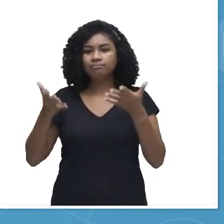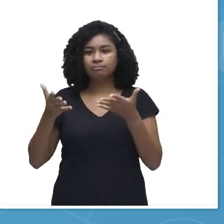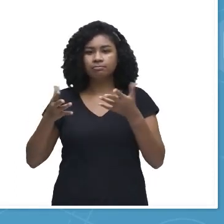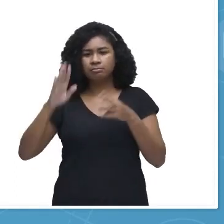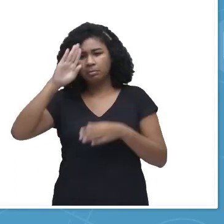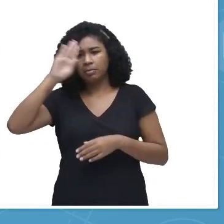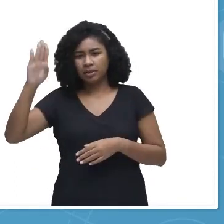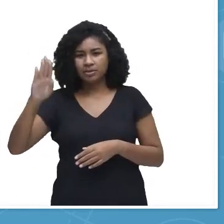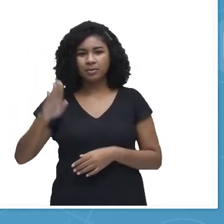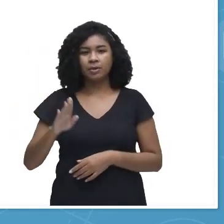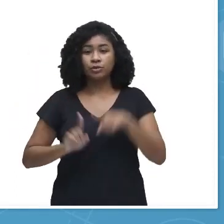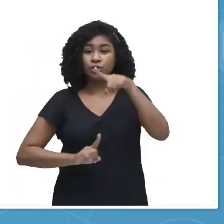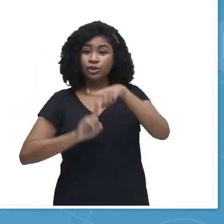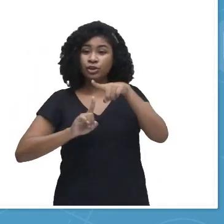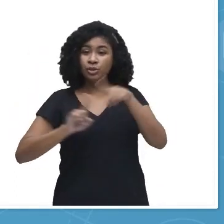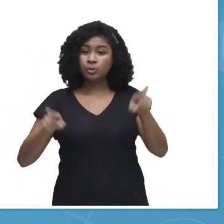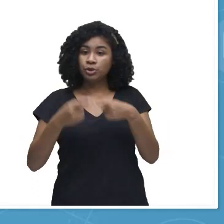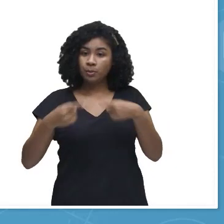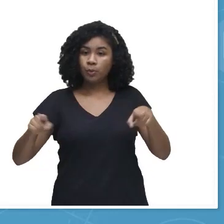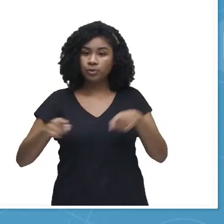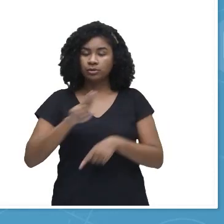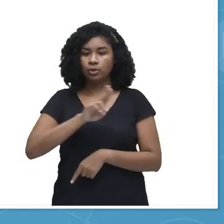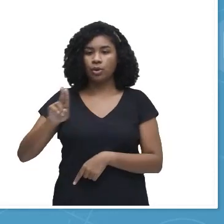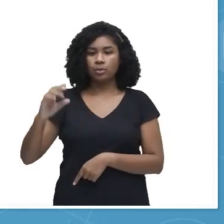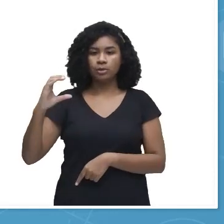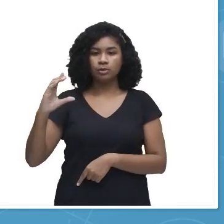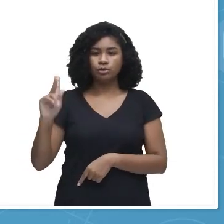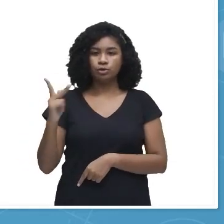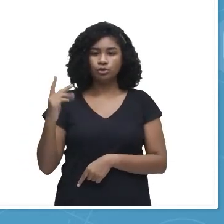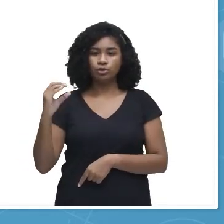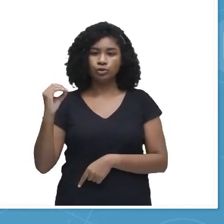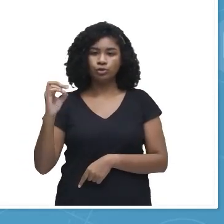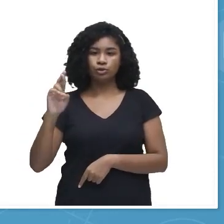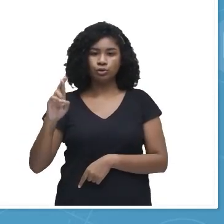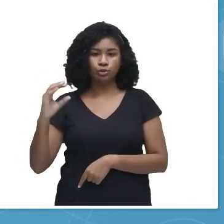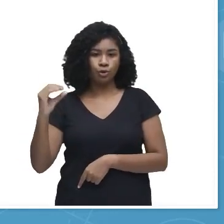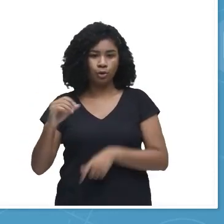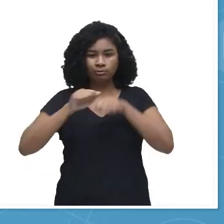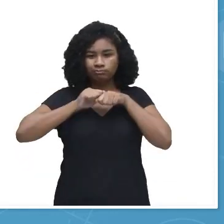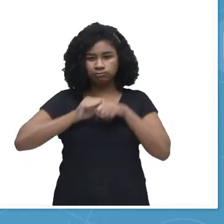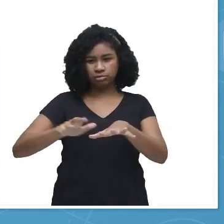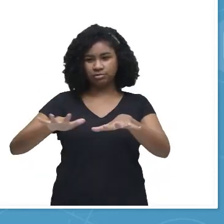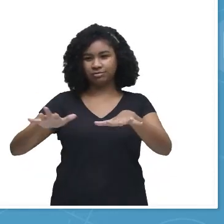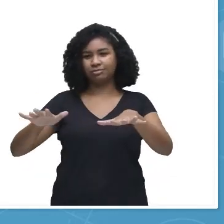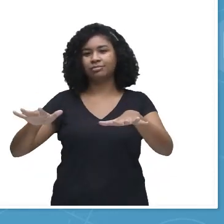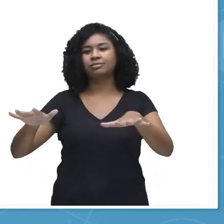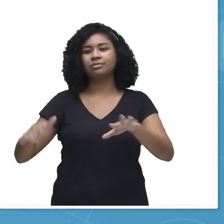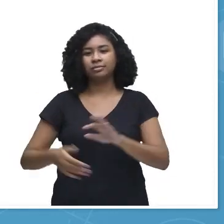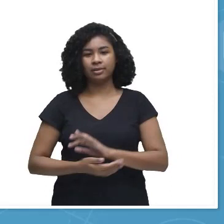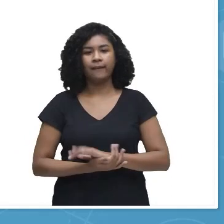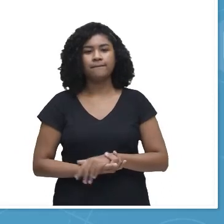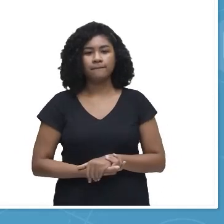gênero musical, encontrar-se uma forma musical definitiva. Aqui vocês podem ver a imagem de Pixinguinha.